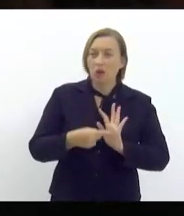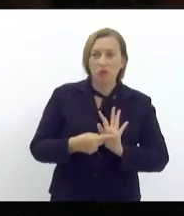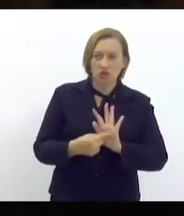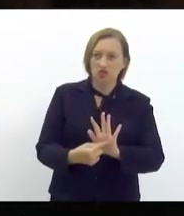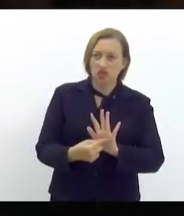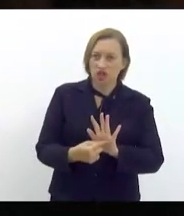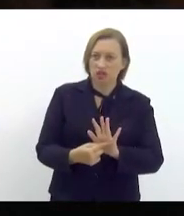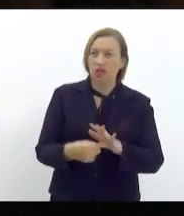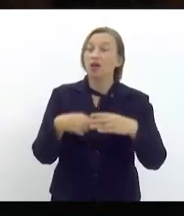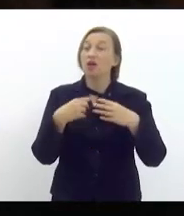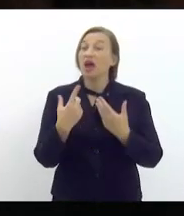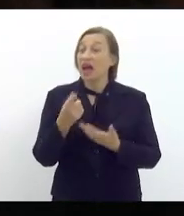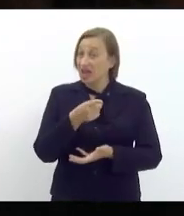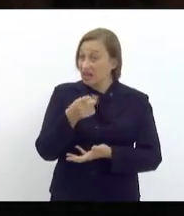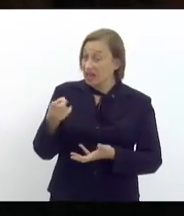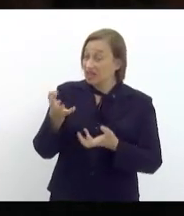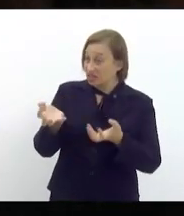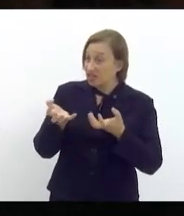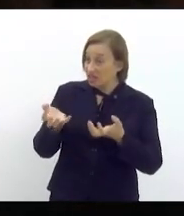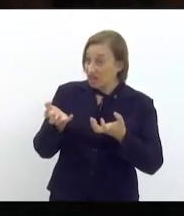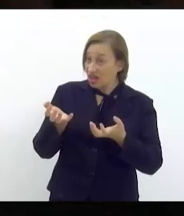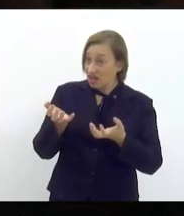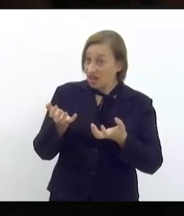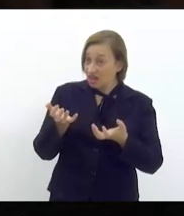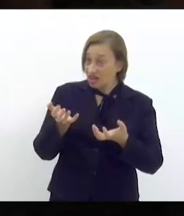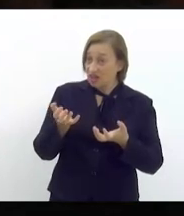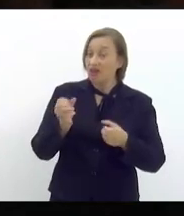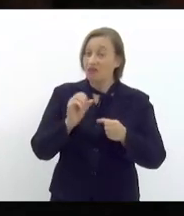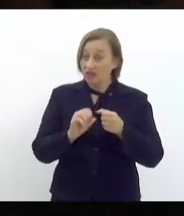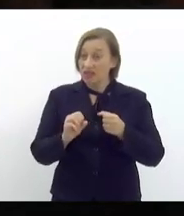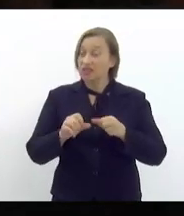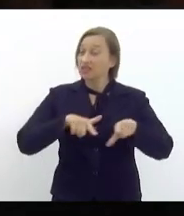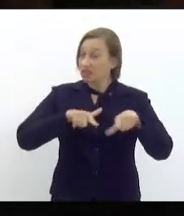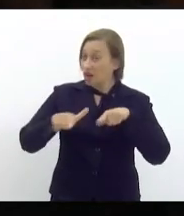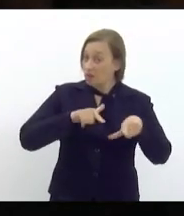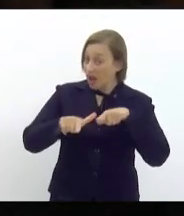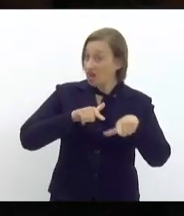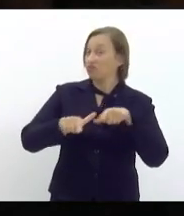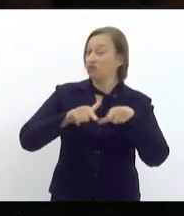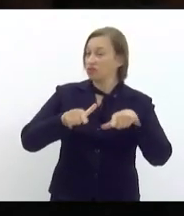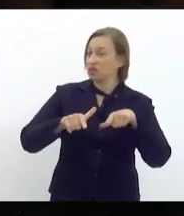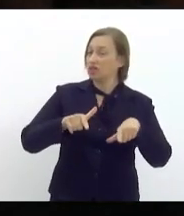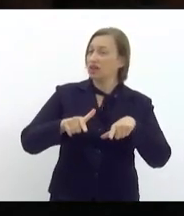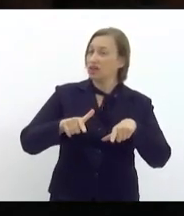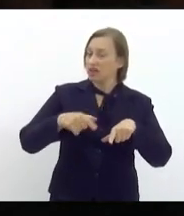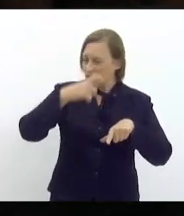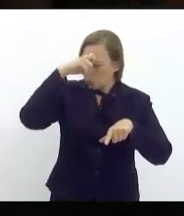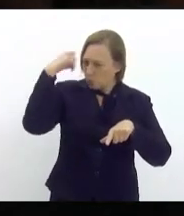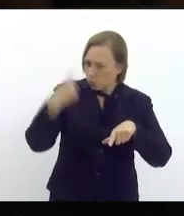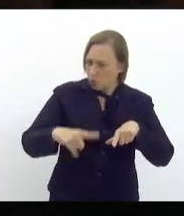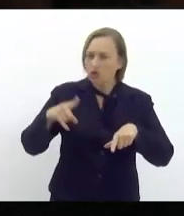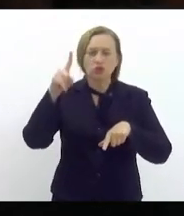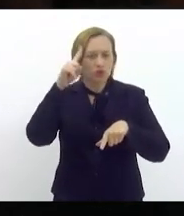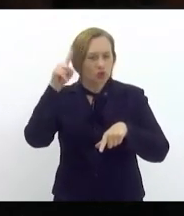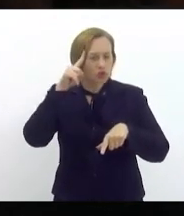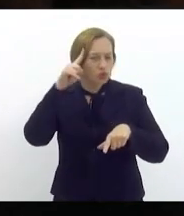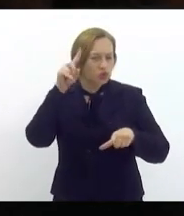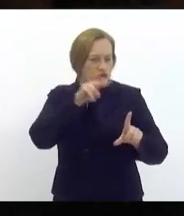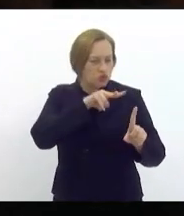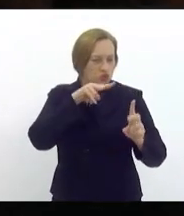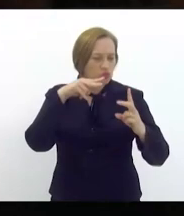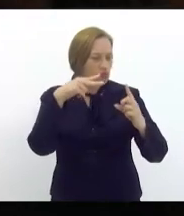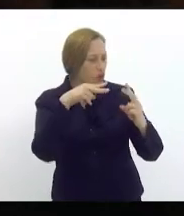então para aqueles que querem prestar conta para sua base porque tem deputado que trabalha tem deputado que está todo dia olhando no olho da